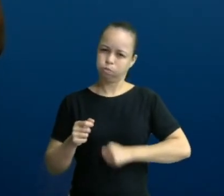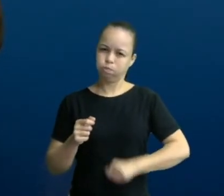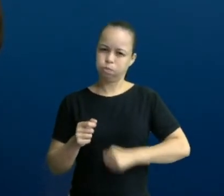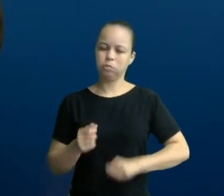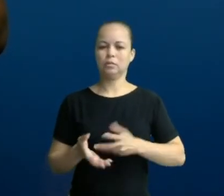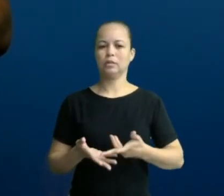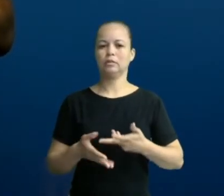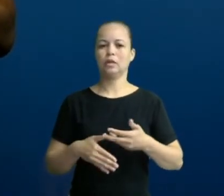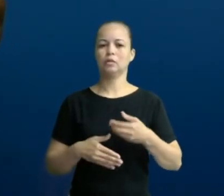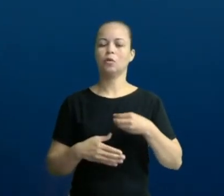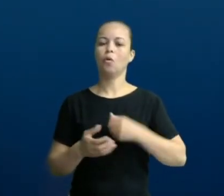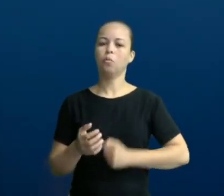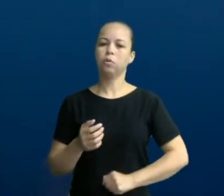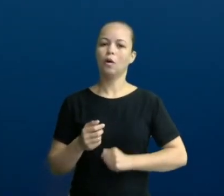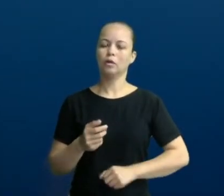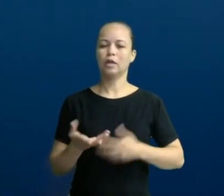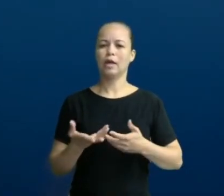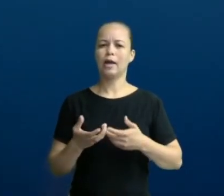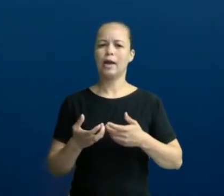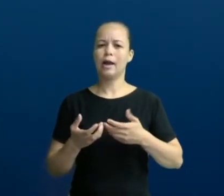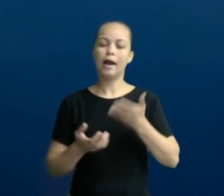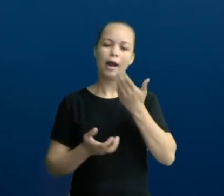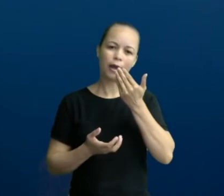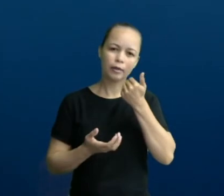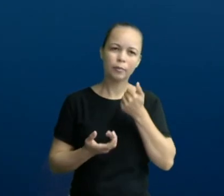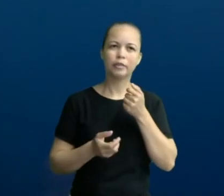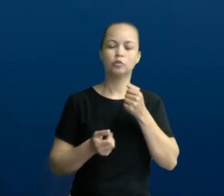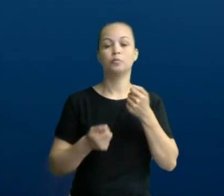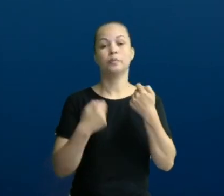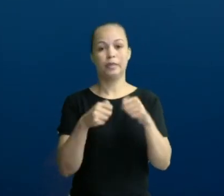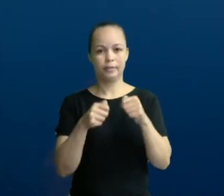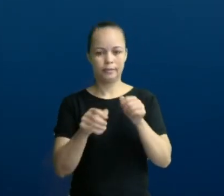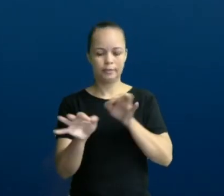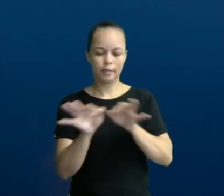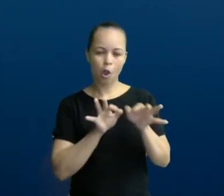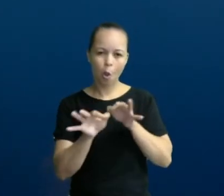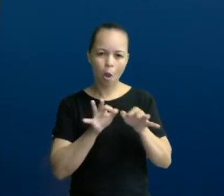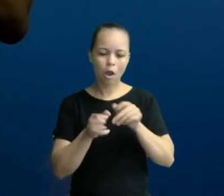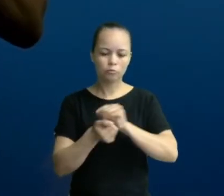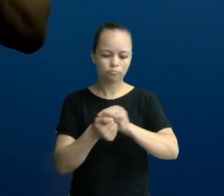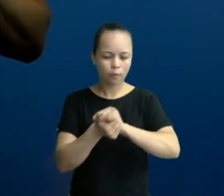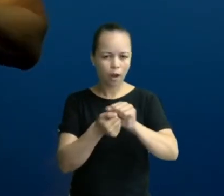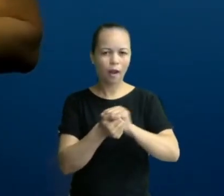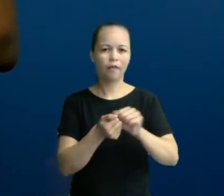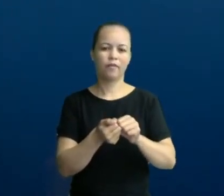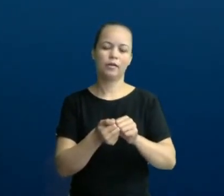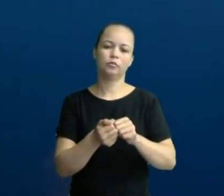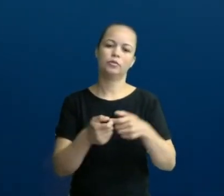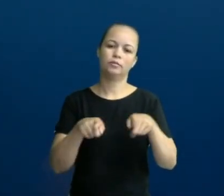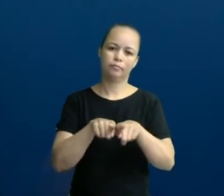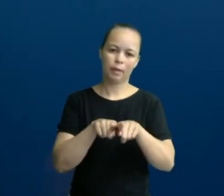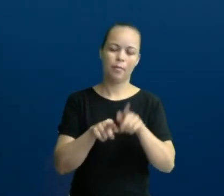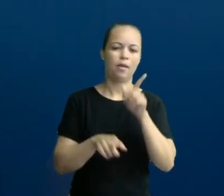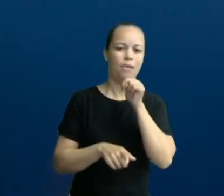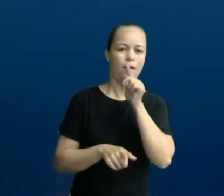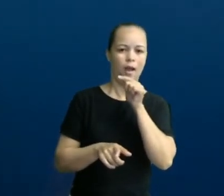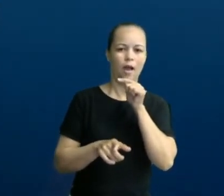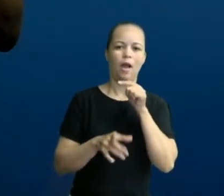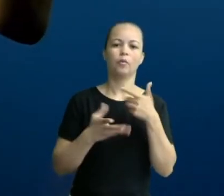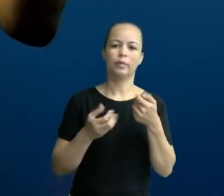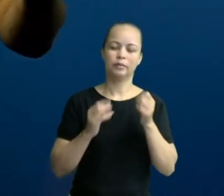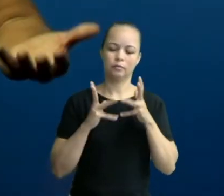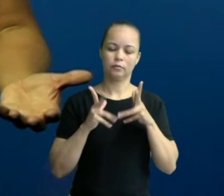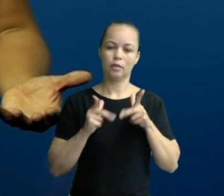também orofecal. Então, alimento tem que ser devidamente tratado para não estar contaminado. E a água, tá? E a